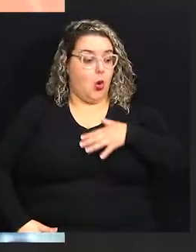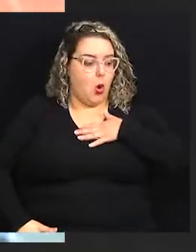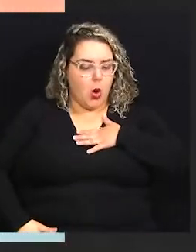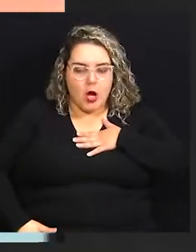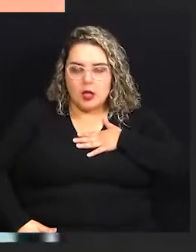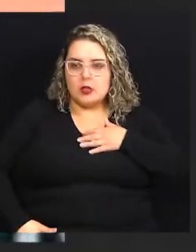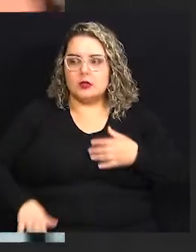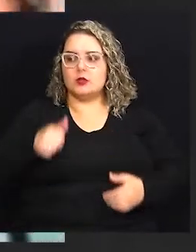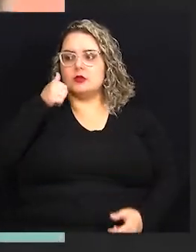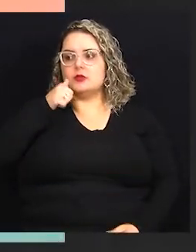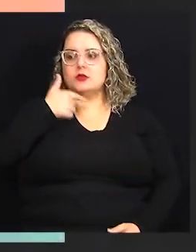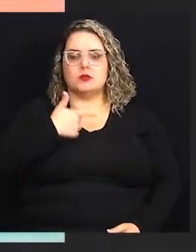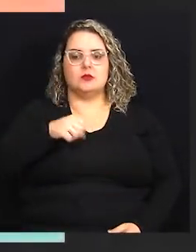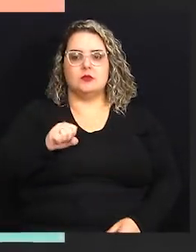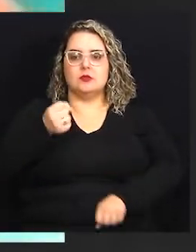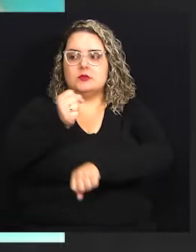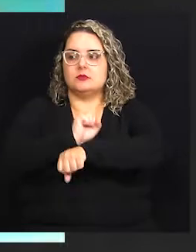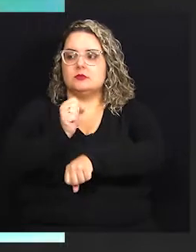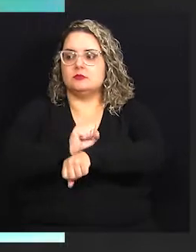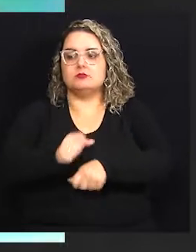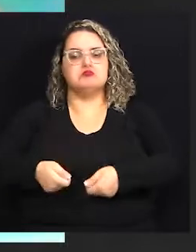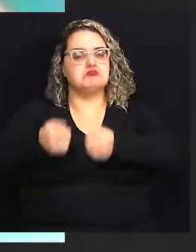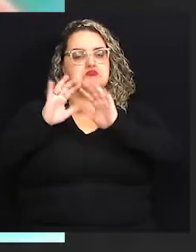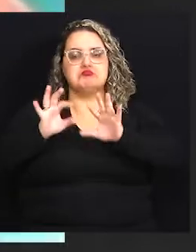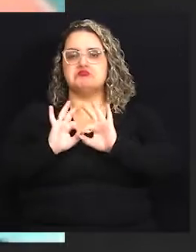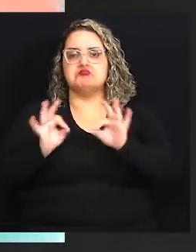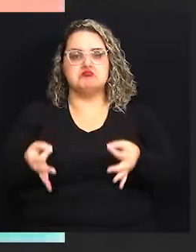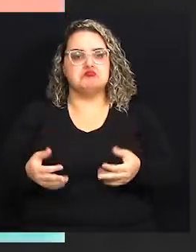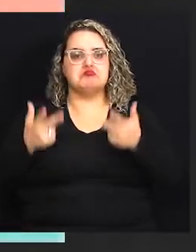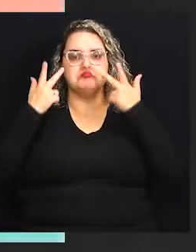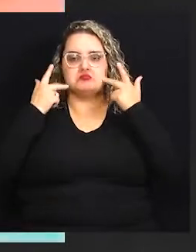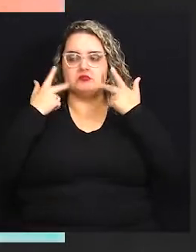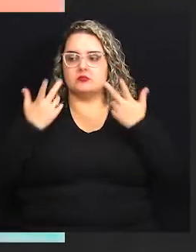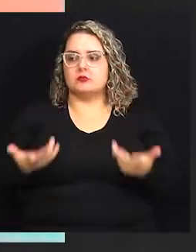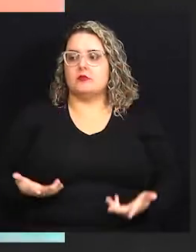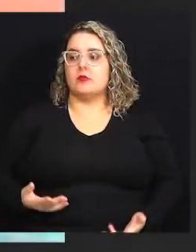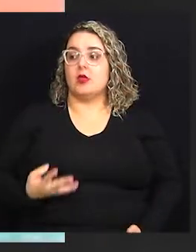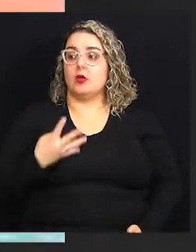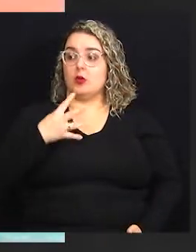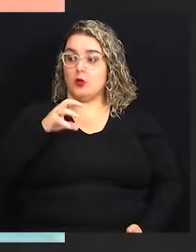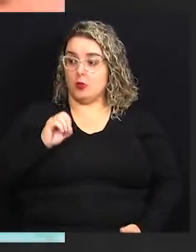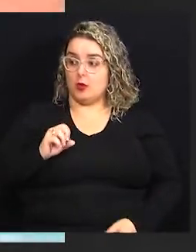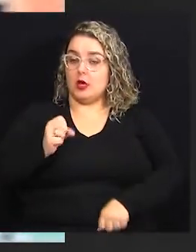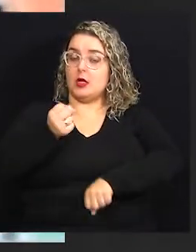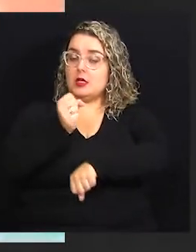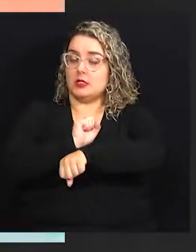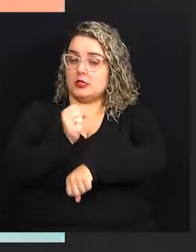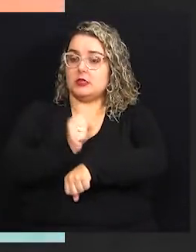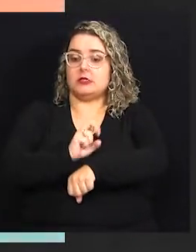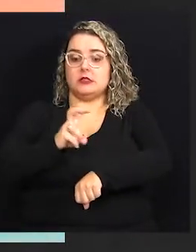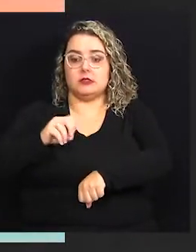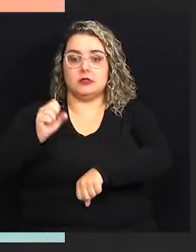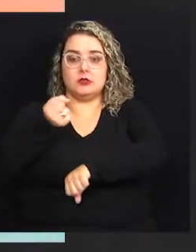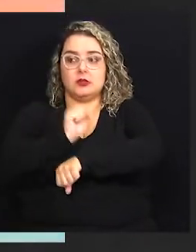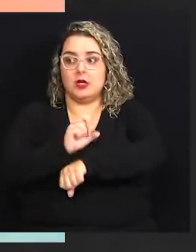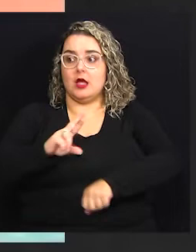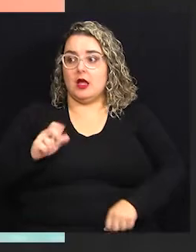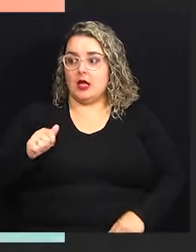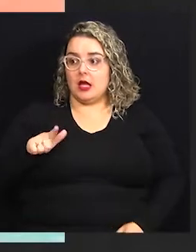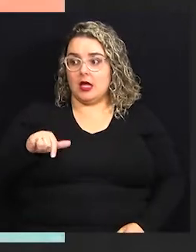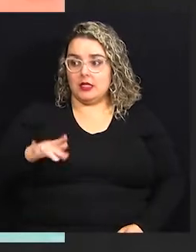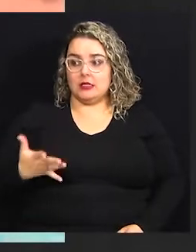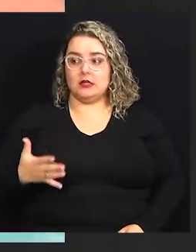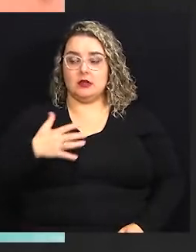No feminino, 20 segundos, elas terminam na boa, terminam tranquilas. Agora, se pega 40 segundos, 50 segundos... Eu já peguei rally na equipe